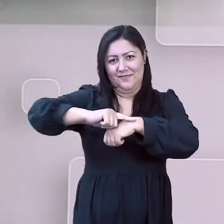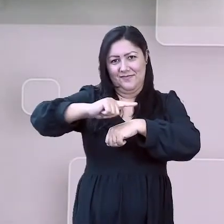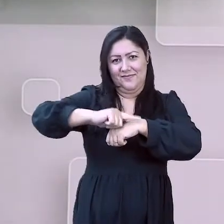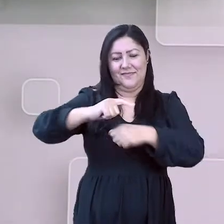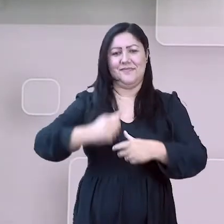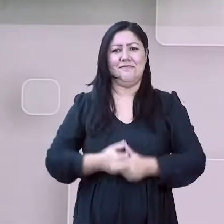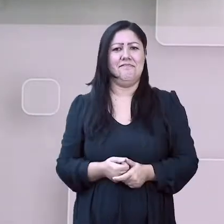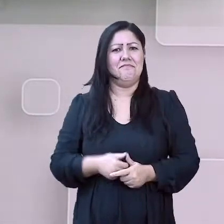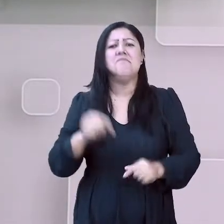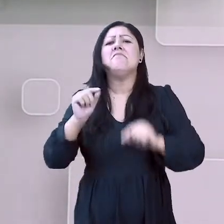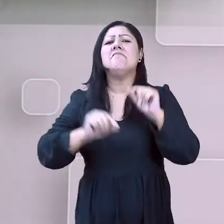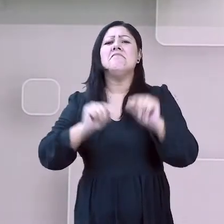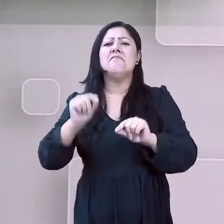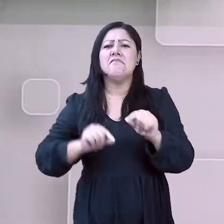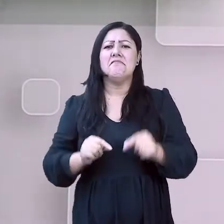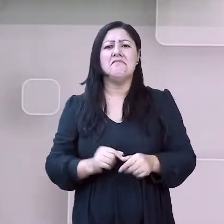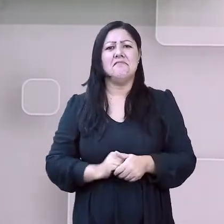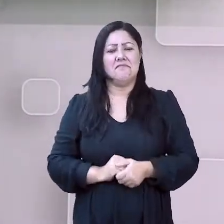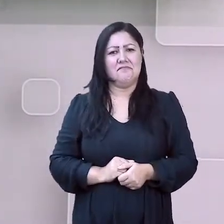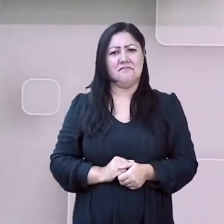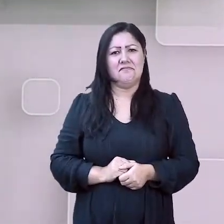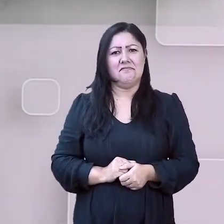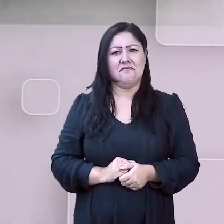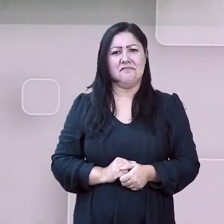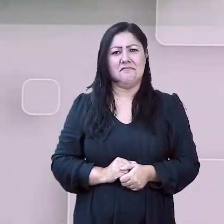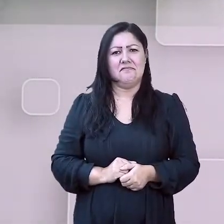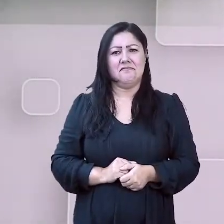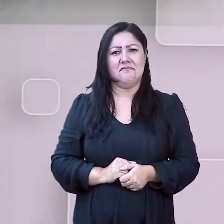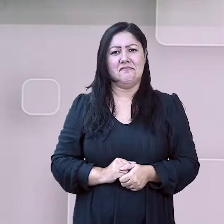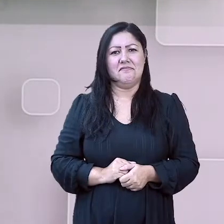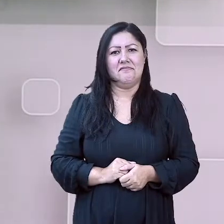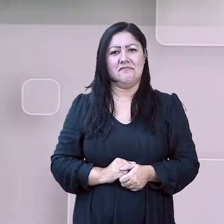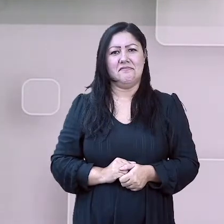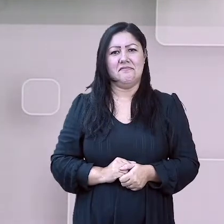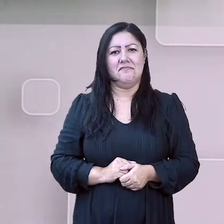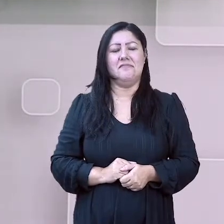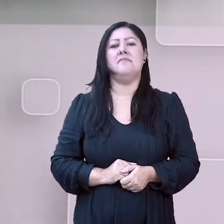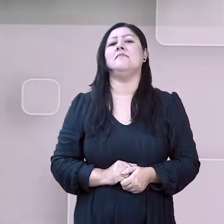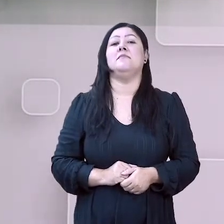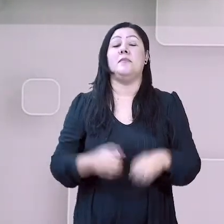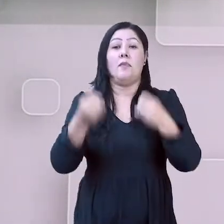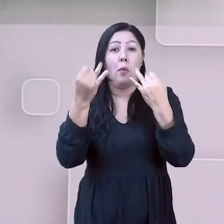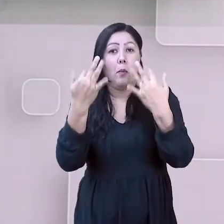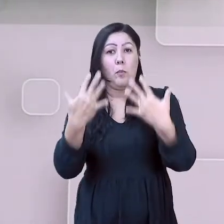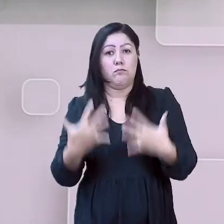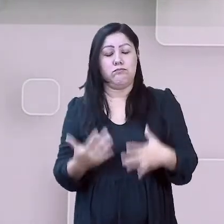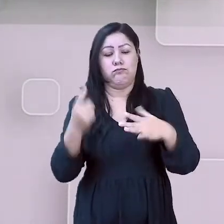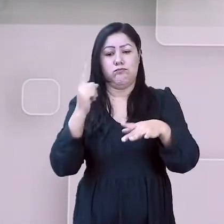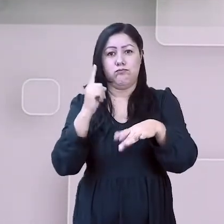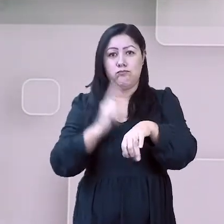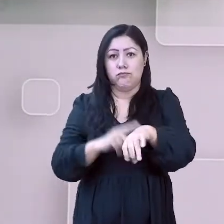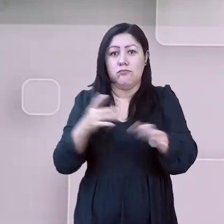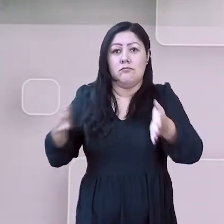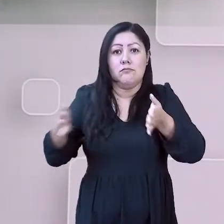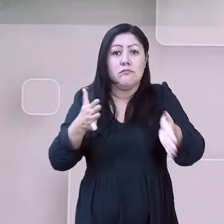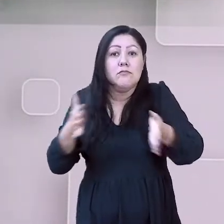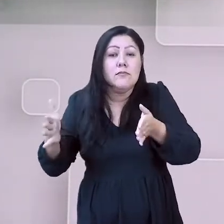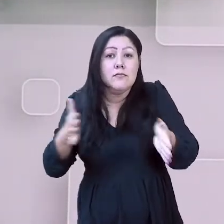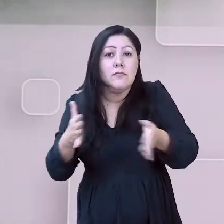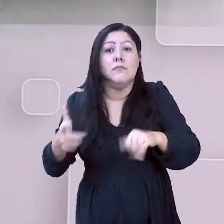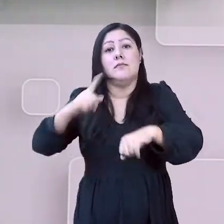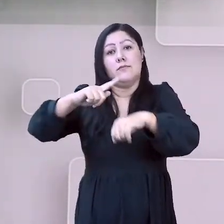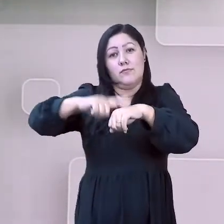O que é isso, Eliane? Quando nós falamos de tempo geológico, nós temos que ter em mente que é um